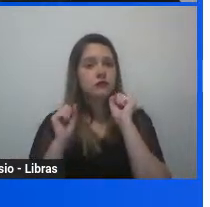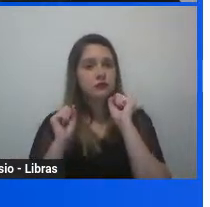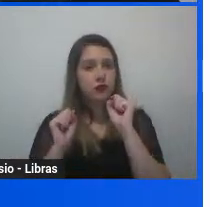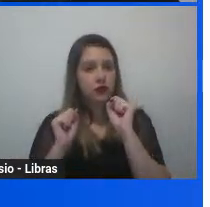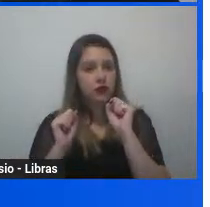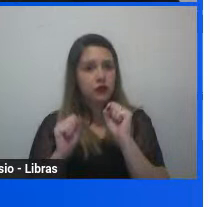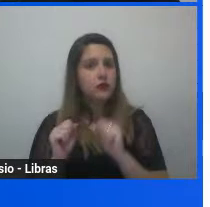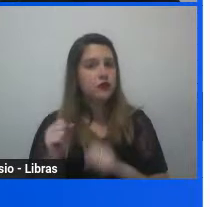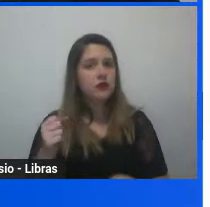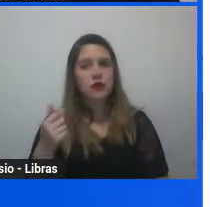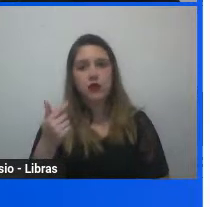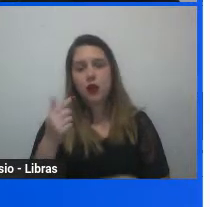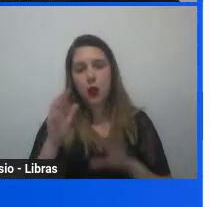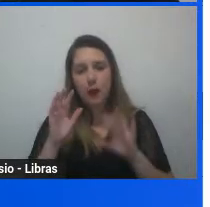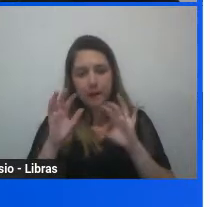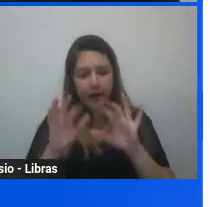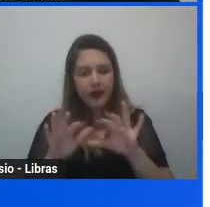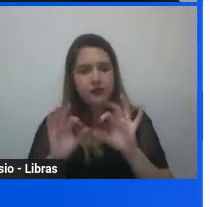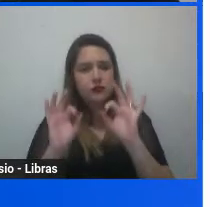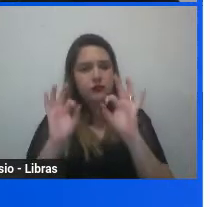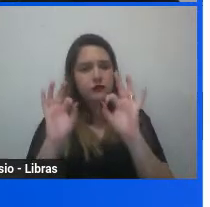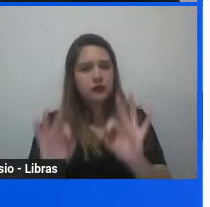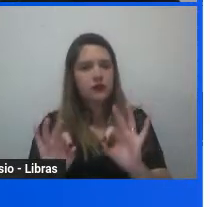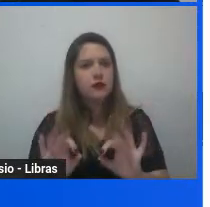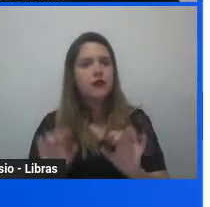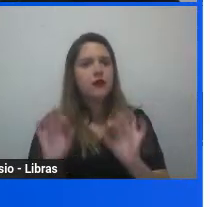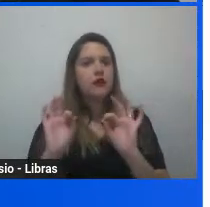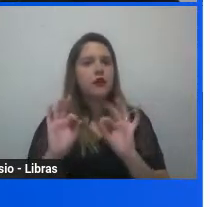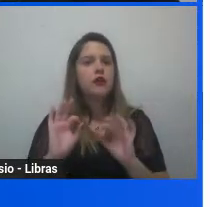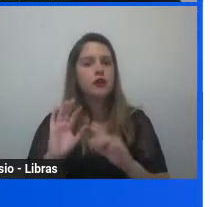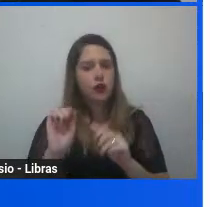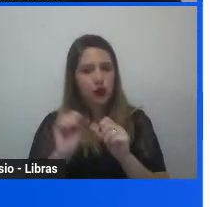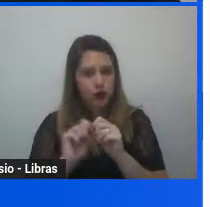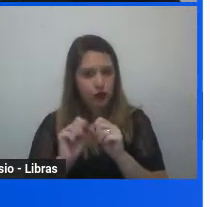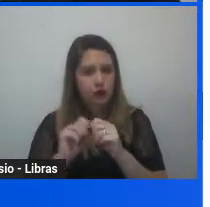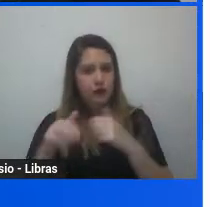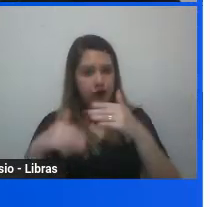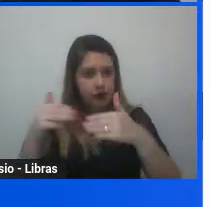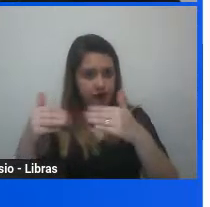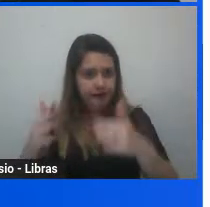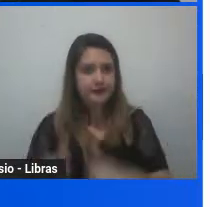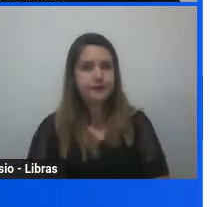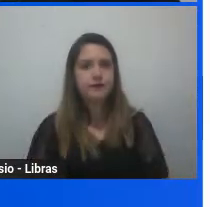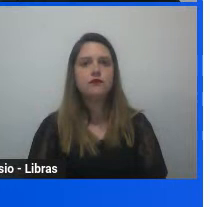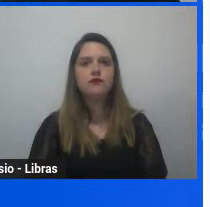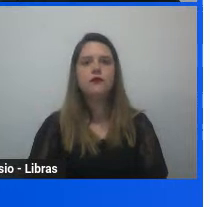tem problema, não há contraindicação a respeito. O que eu não vou fazer é dar água, tá?